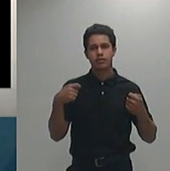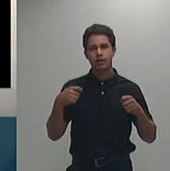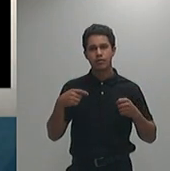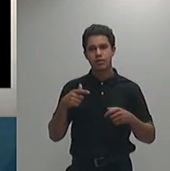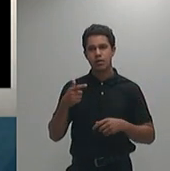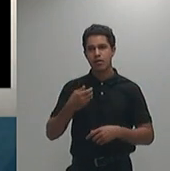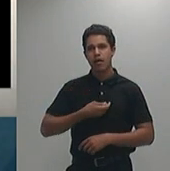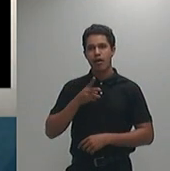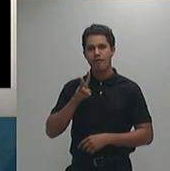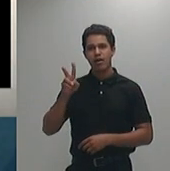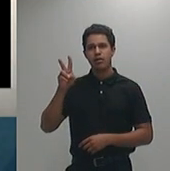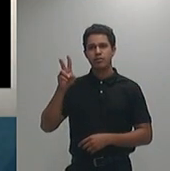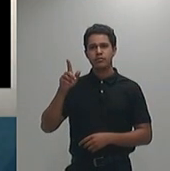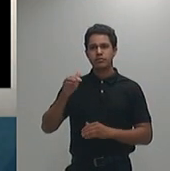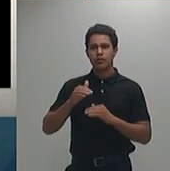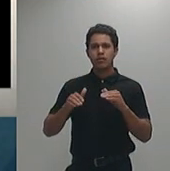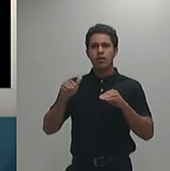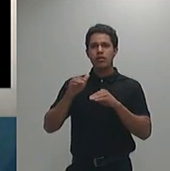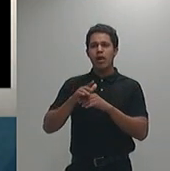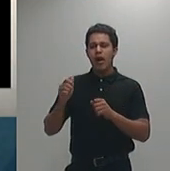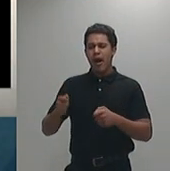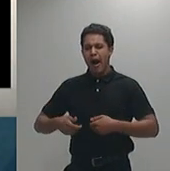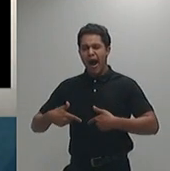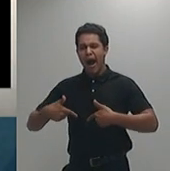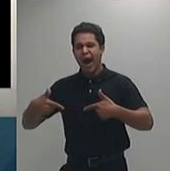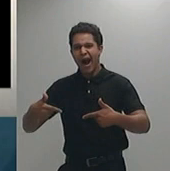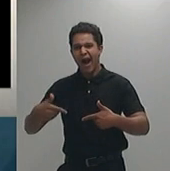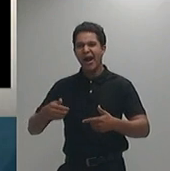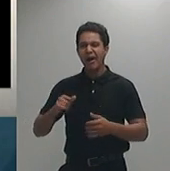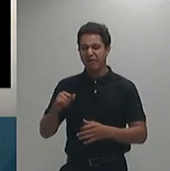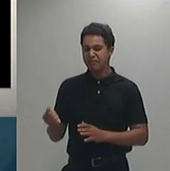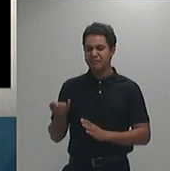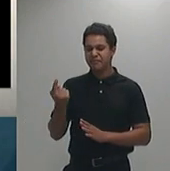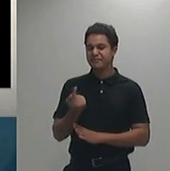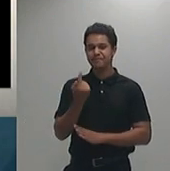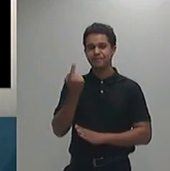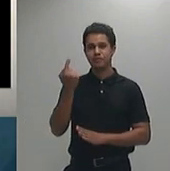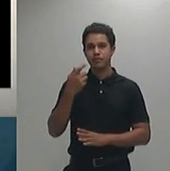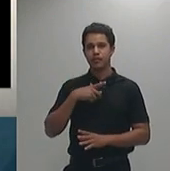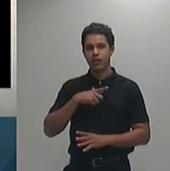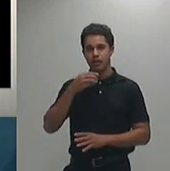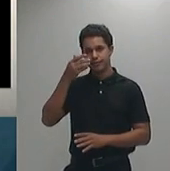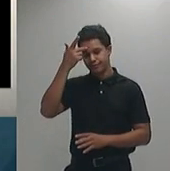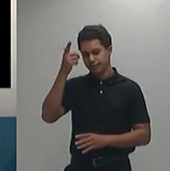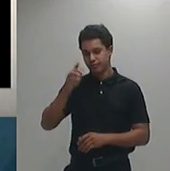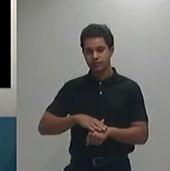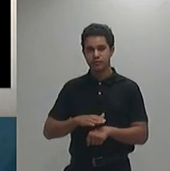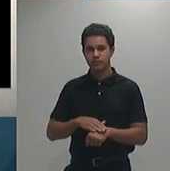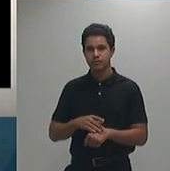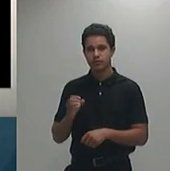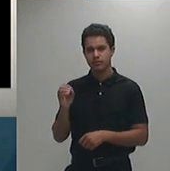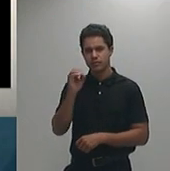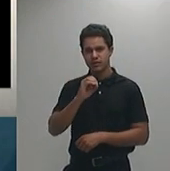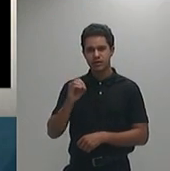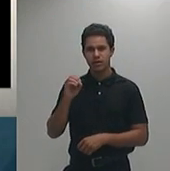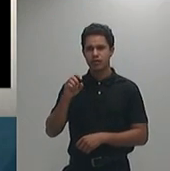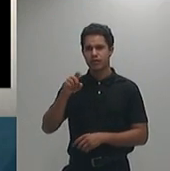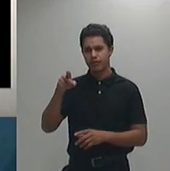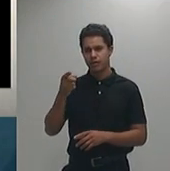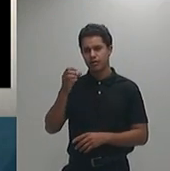prevalecer sobre uma iniciativa oportunista de uma única pessoa que tinha à época Como eu disse